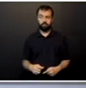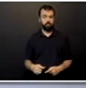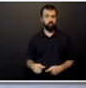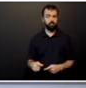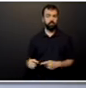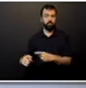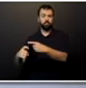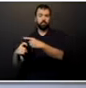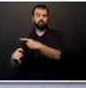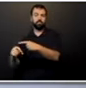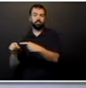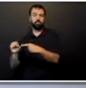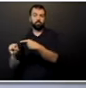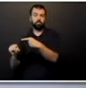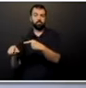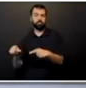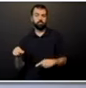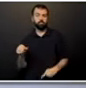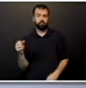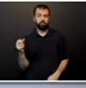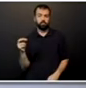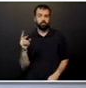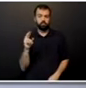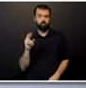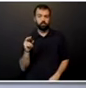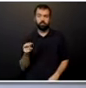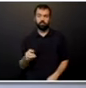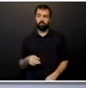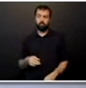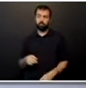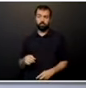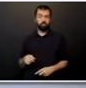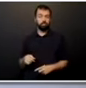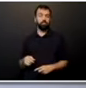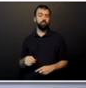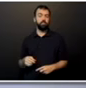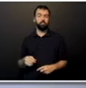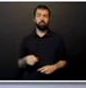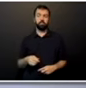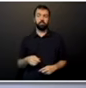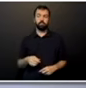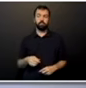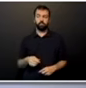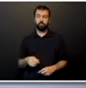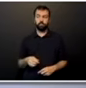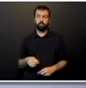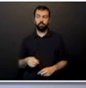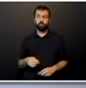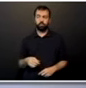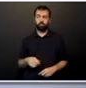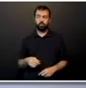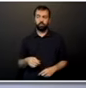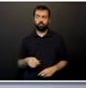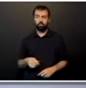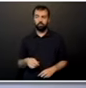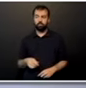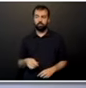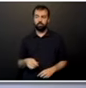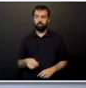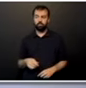quero saber no real qual é a medida desse desse colégio desse desenho